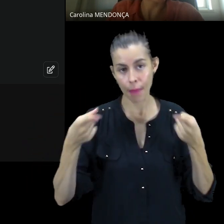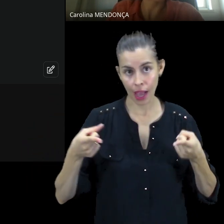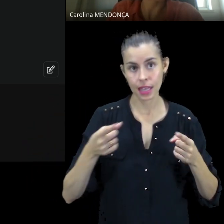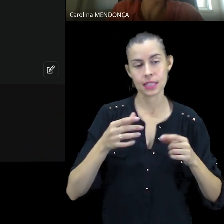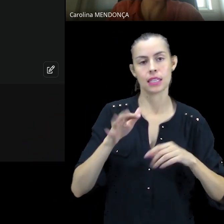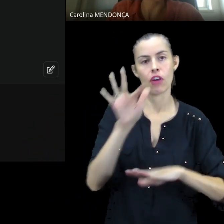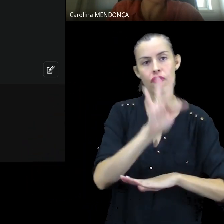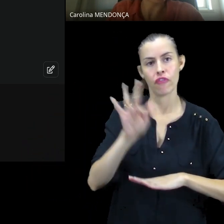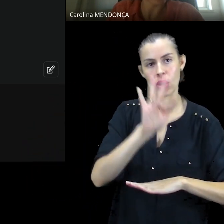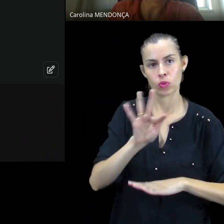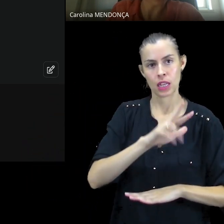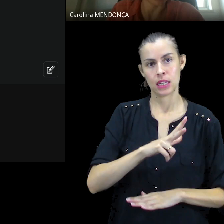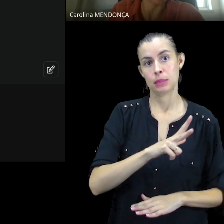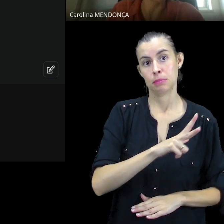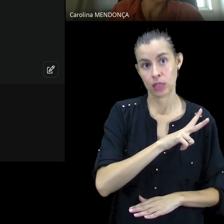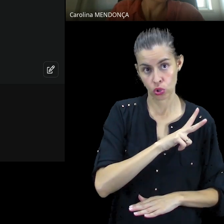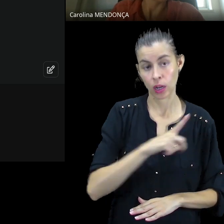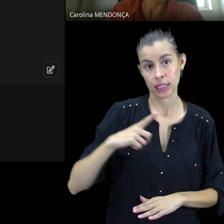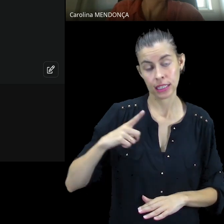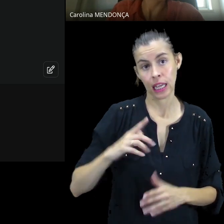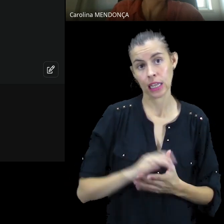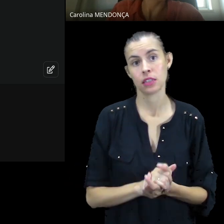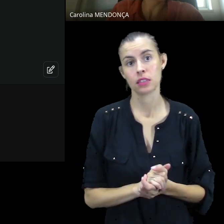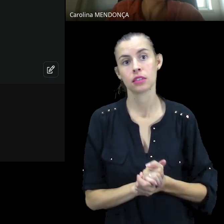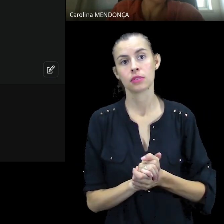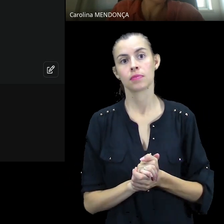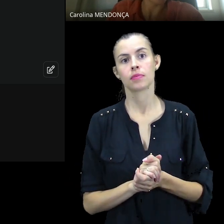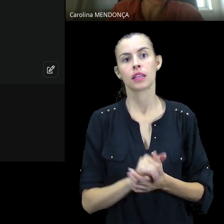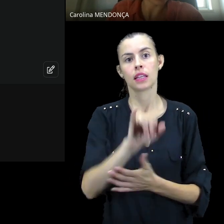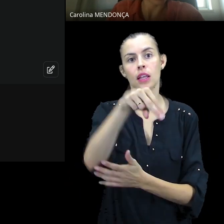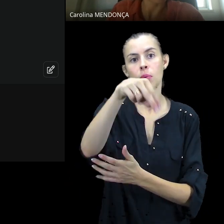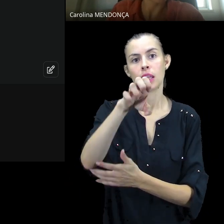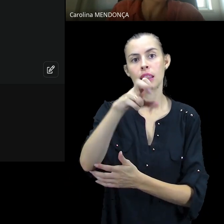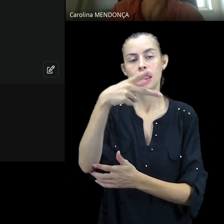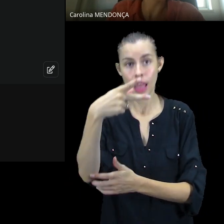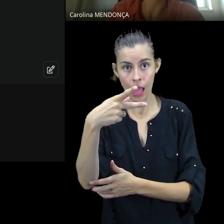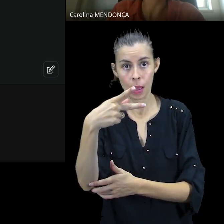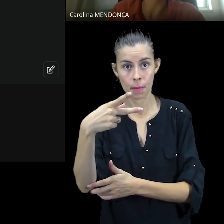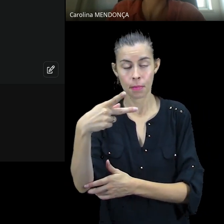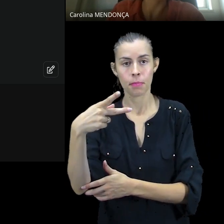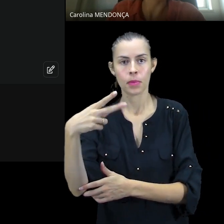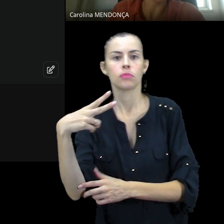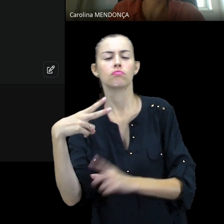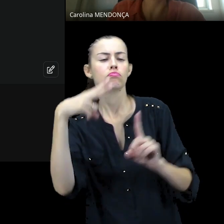federais e as instituições privadas passam. Então, no instrumento de avaliação dos cursos de